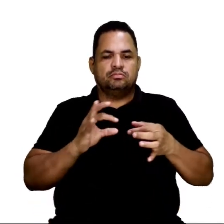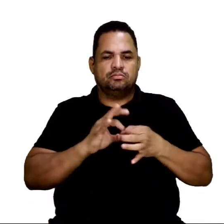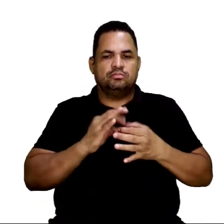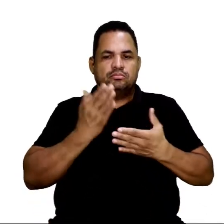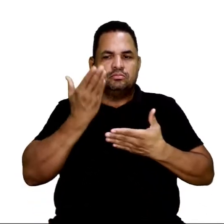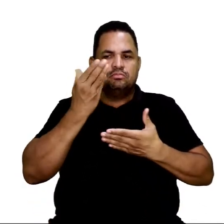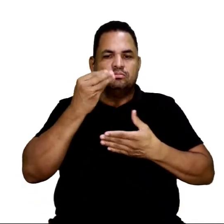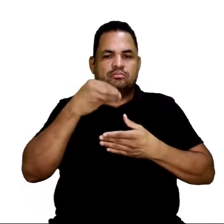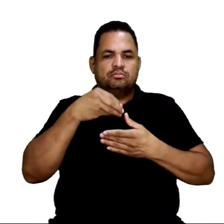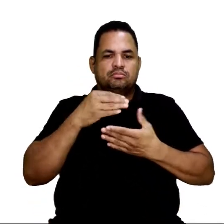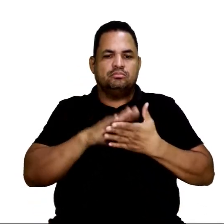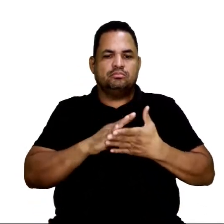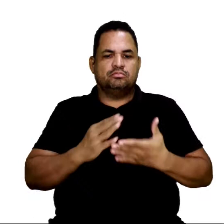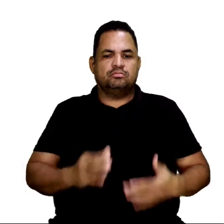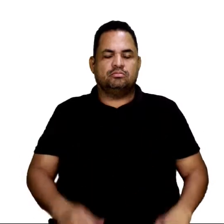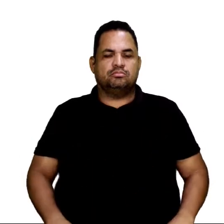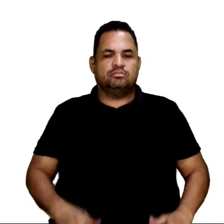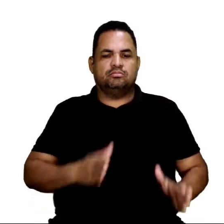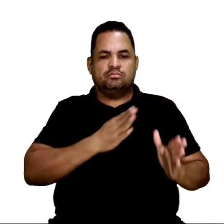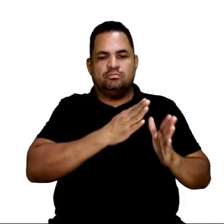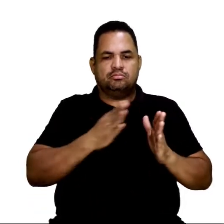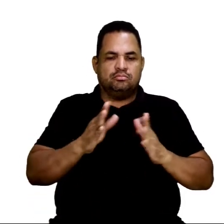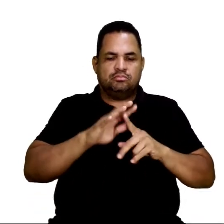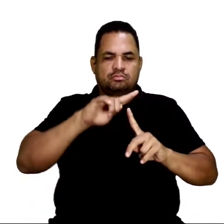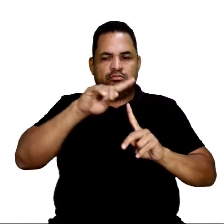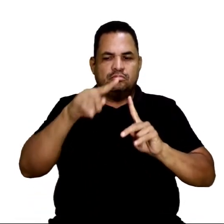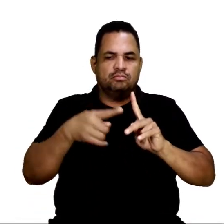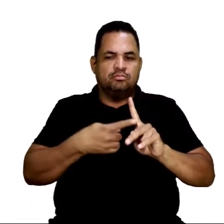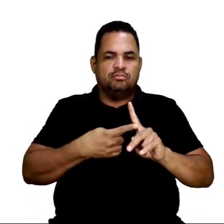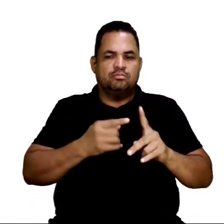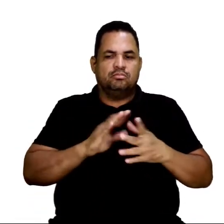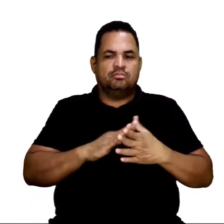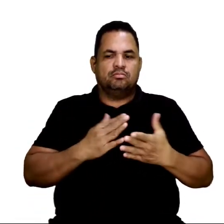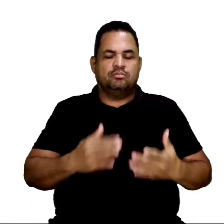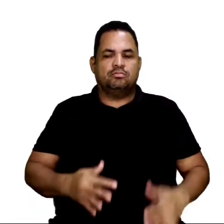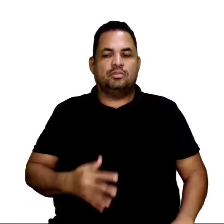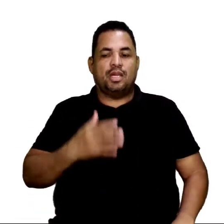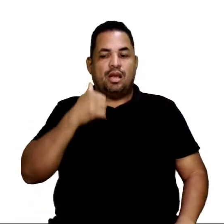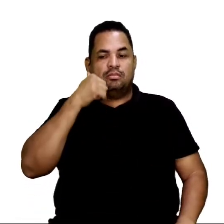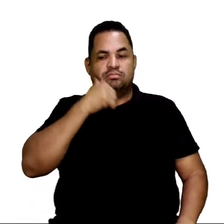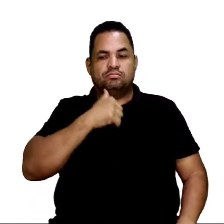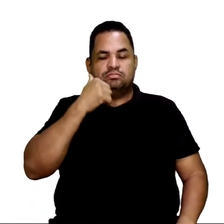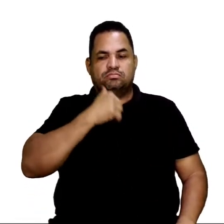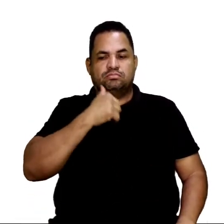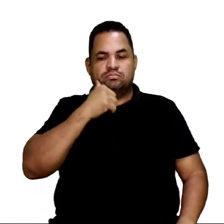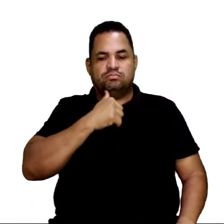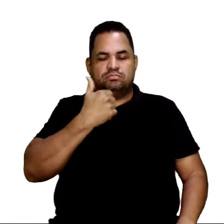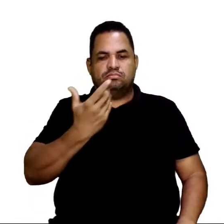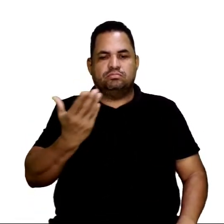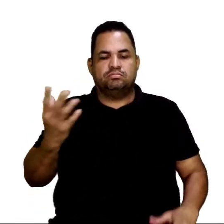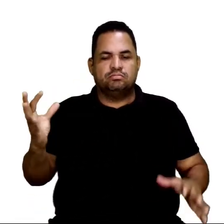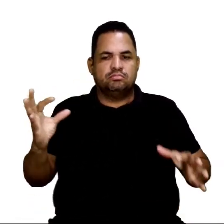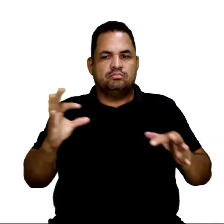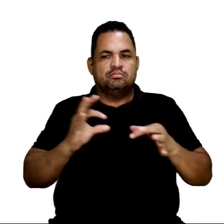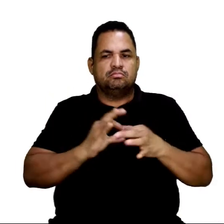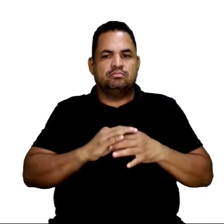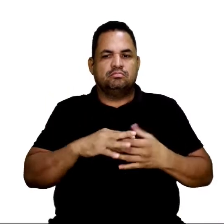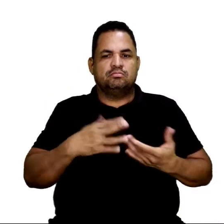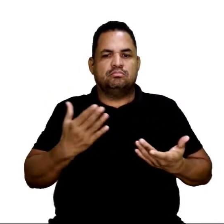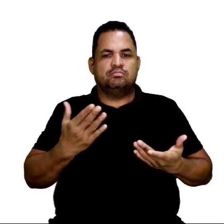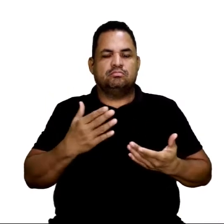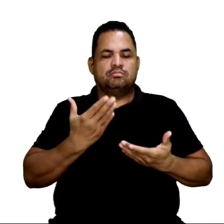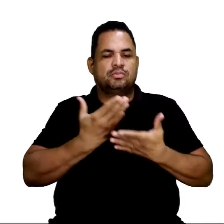parte do componente aí do período de gestação na fêmea. E essa conexão, galera, não se